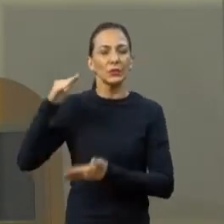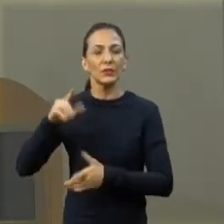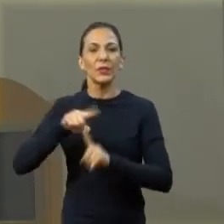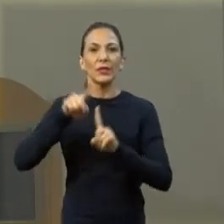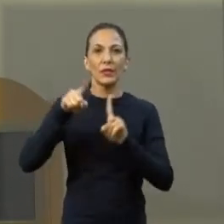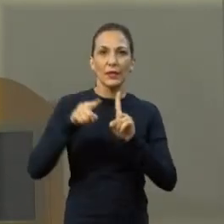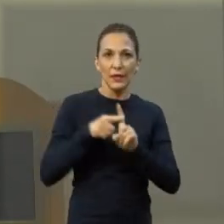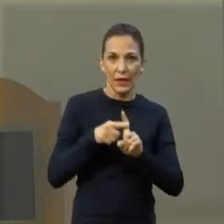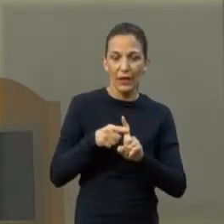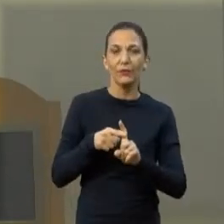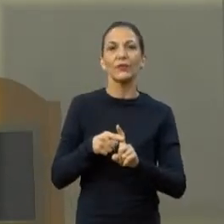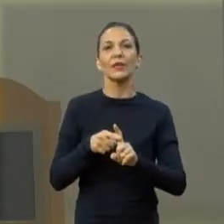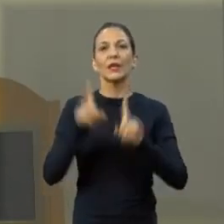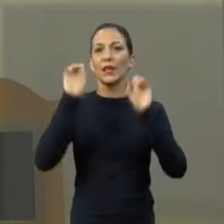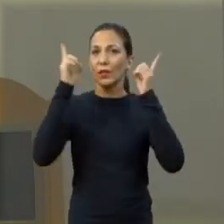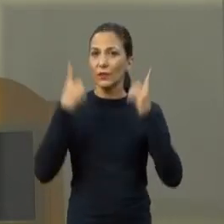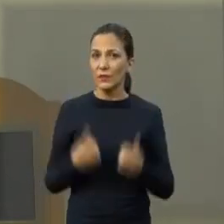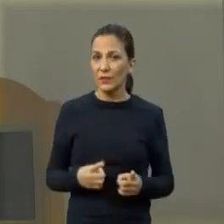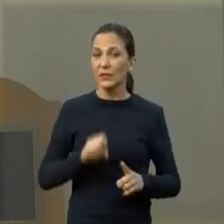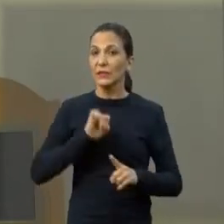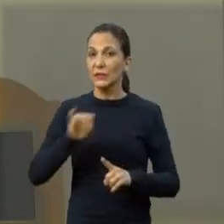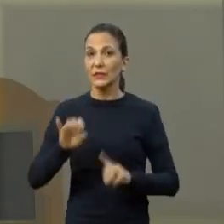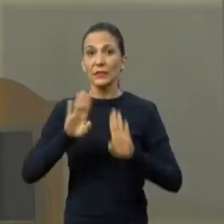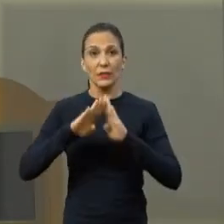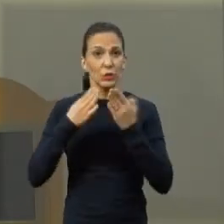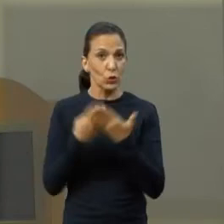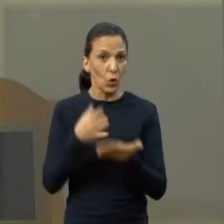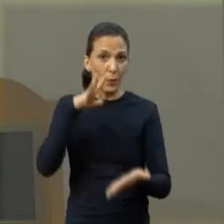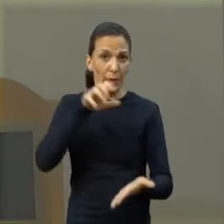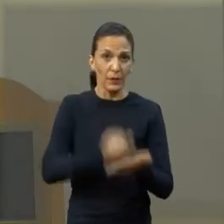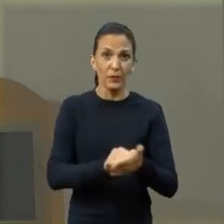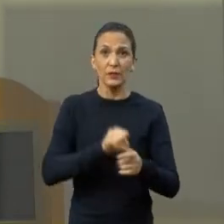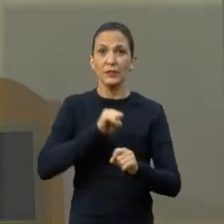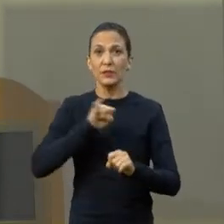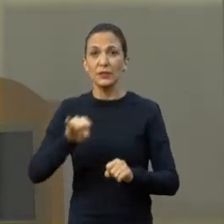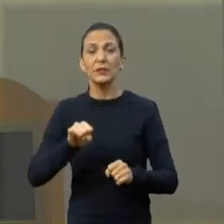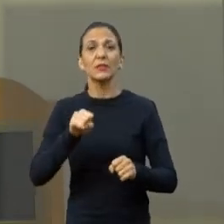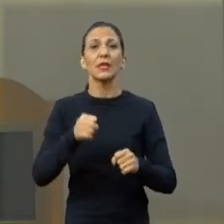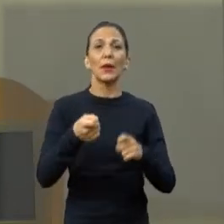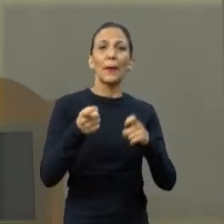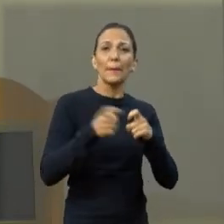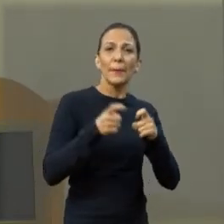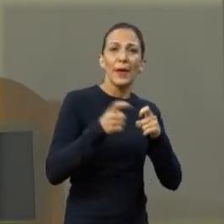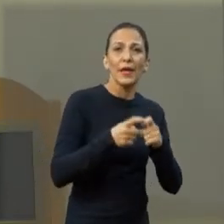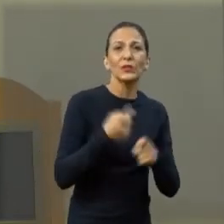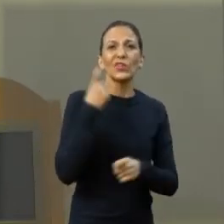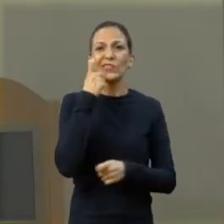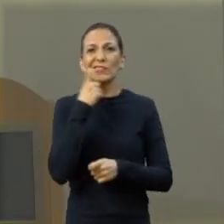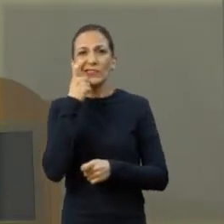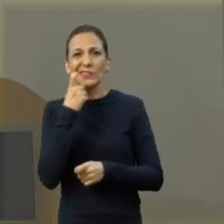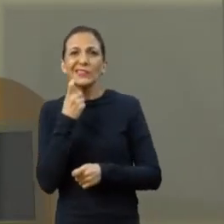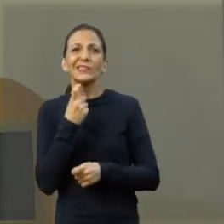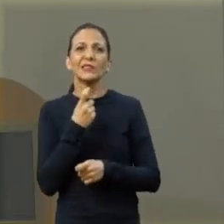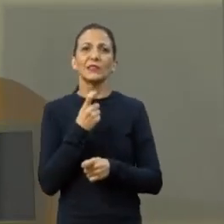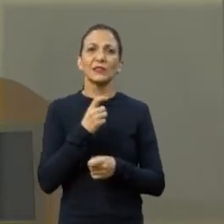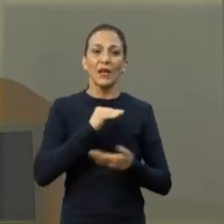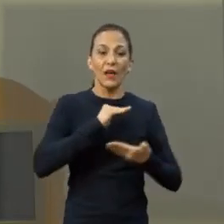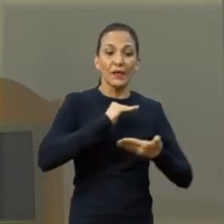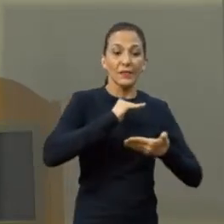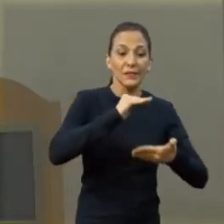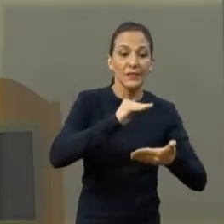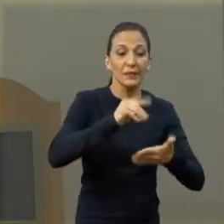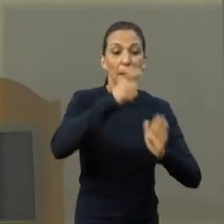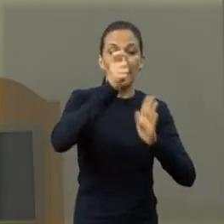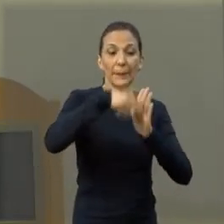e quantas pessoas estão na escola se estão faltando ou não se tem acompanhamento médico se vou no dentista e qual o tamanho da sexta